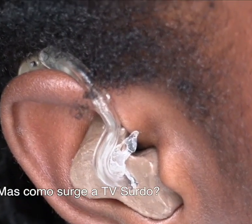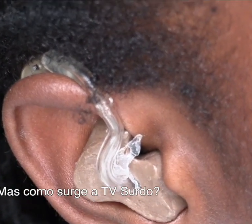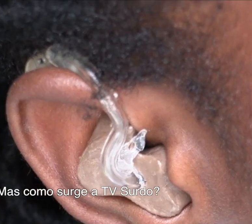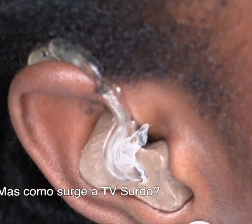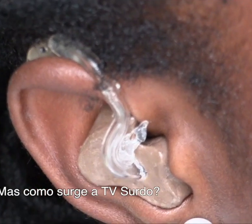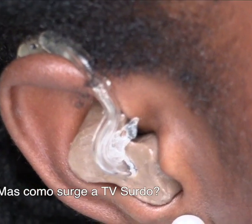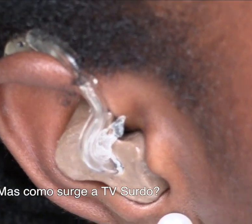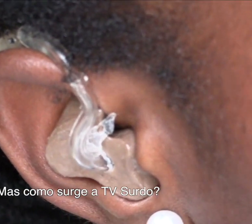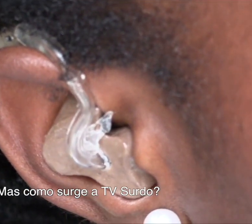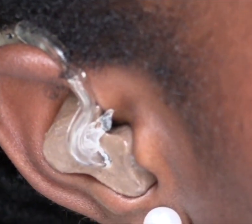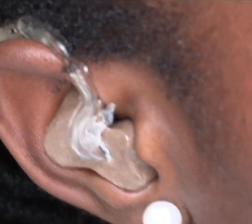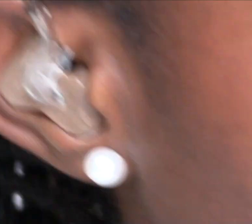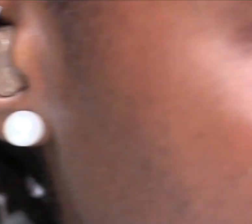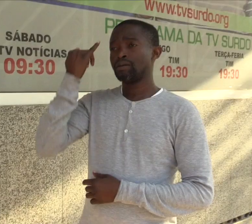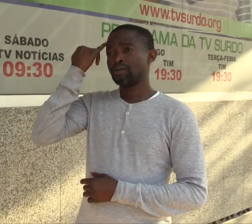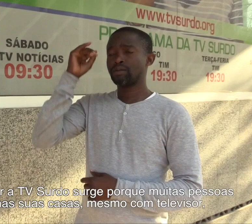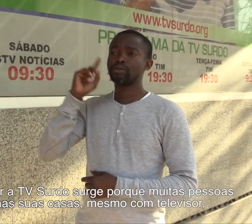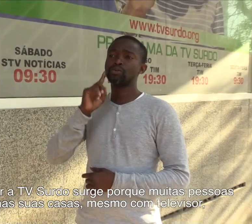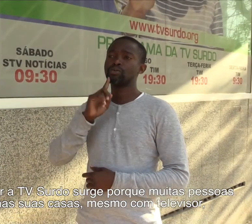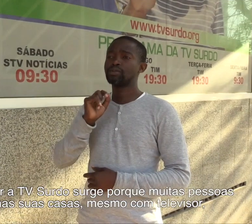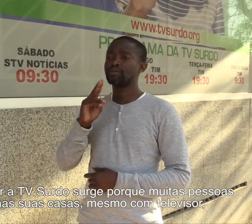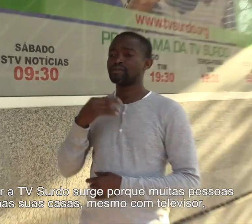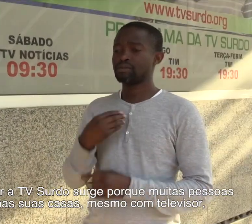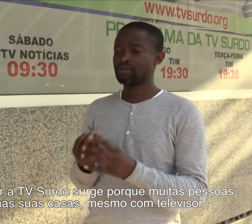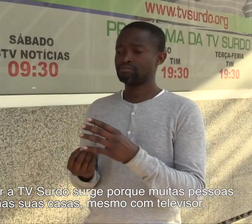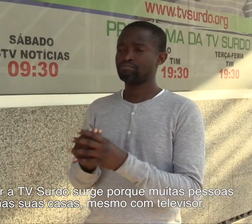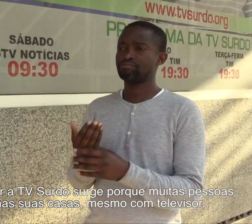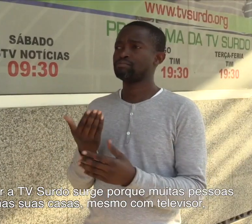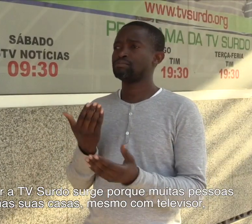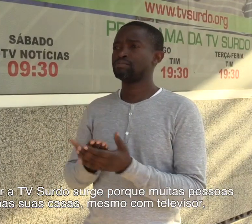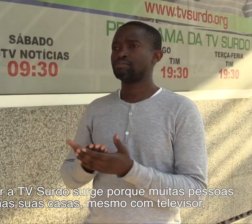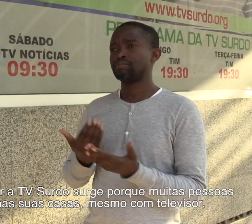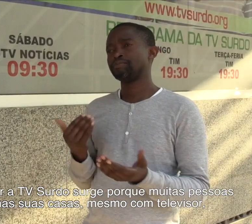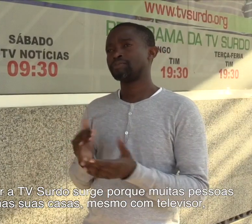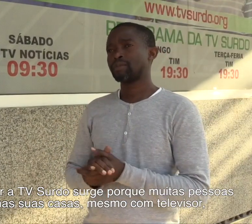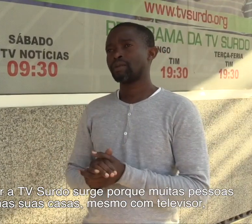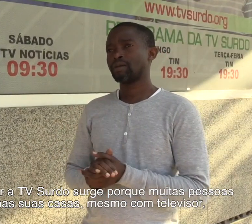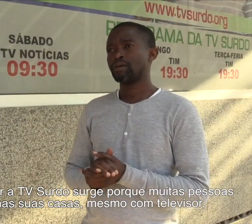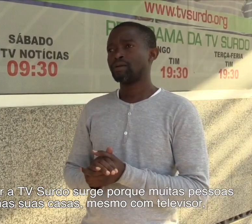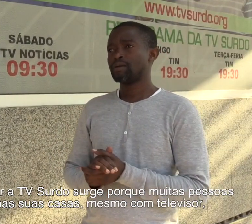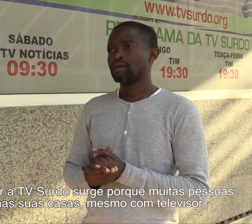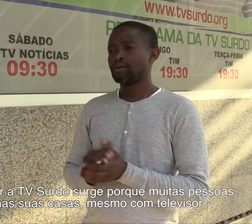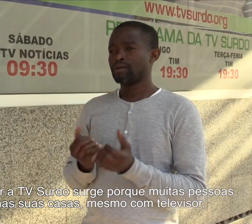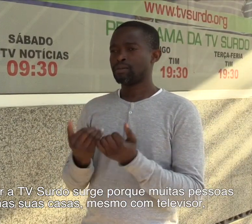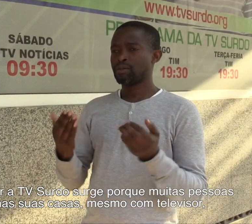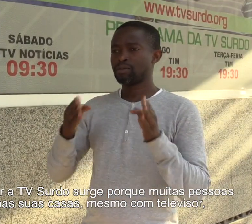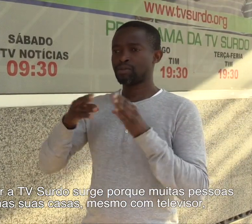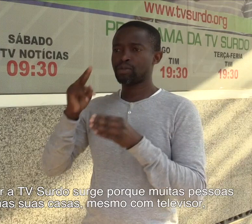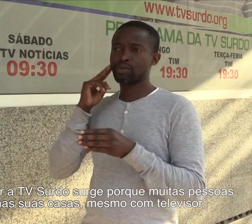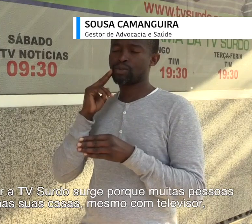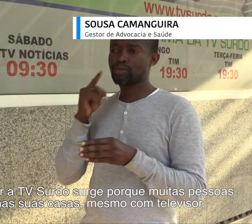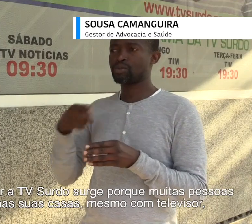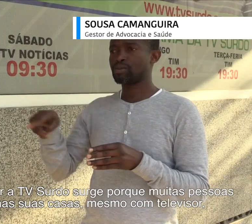ideia da TV surdo surgiu porque